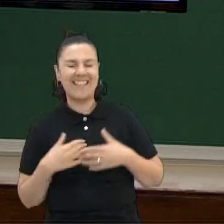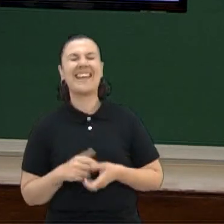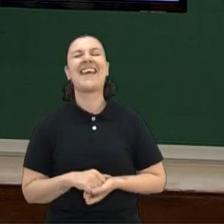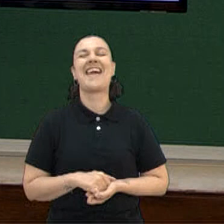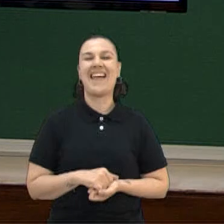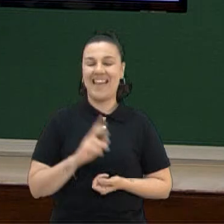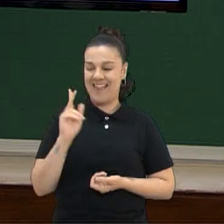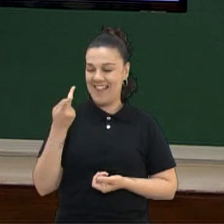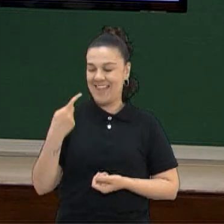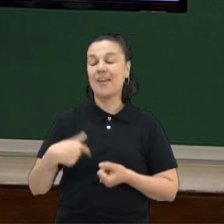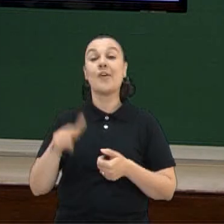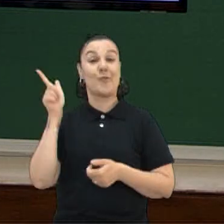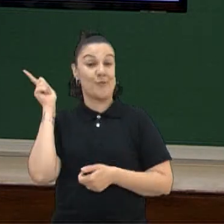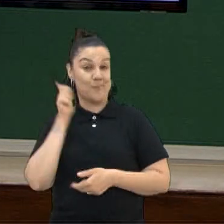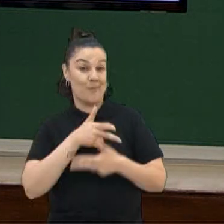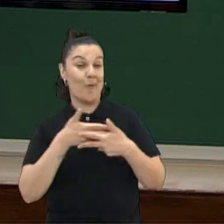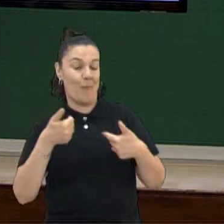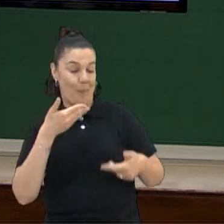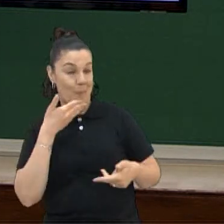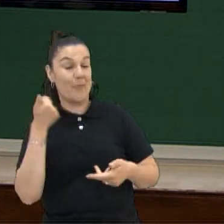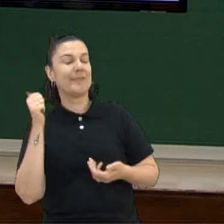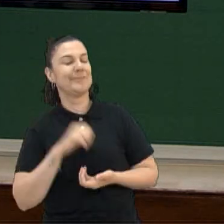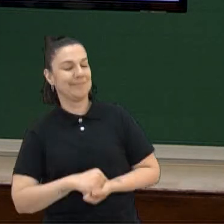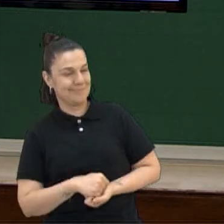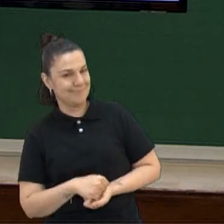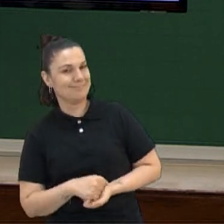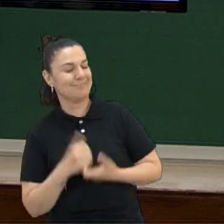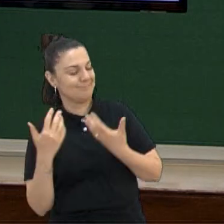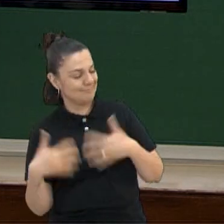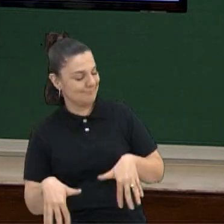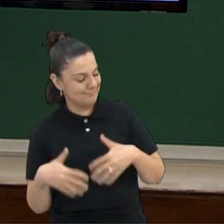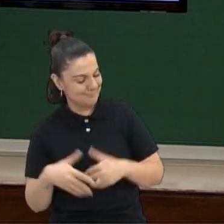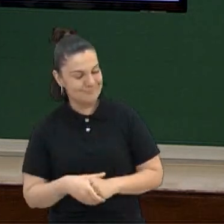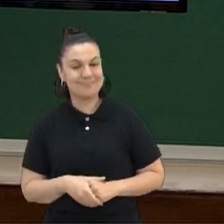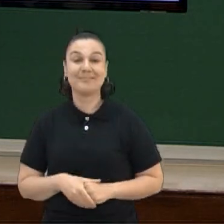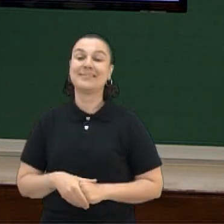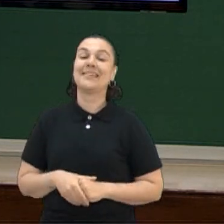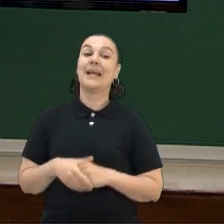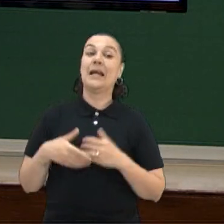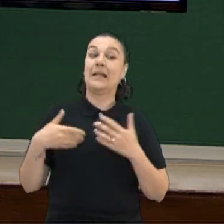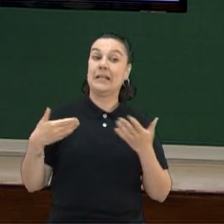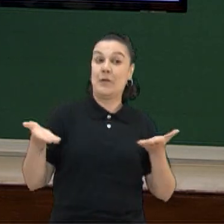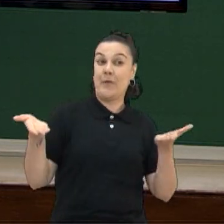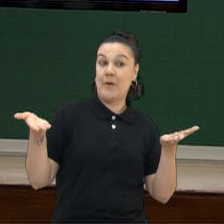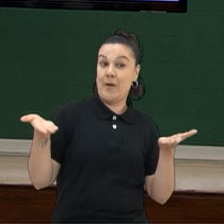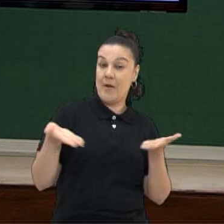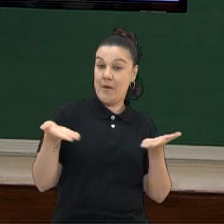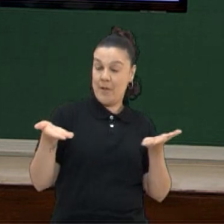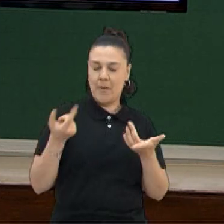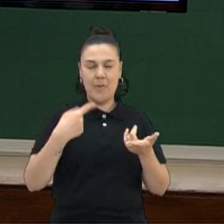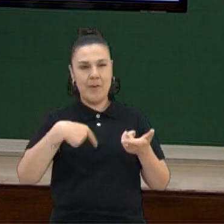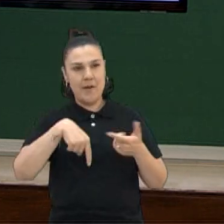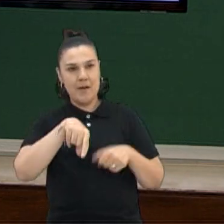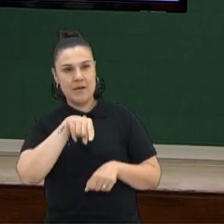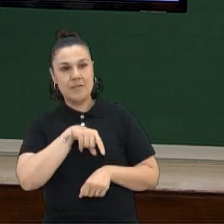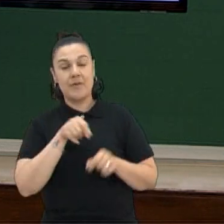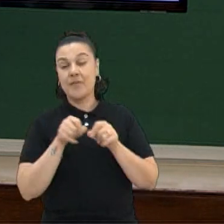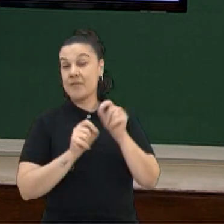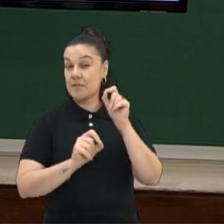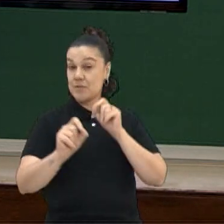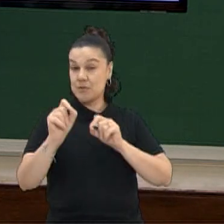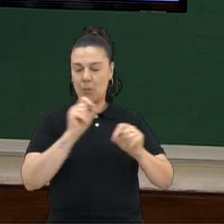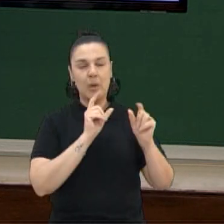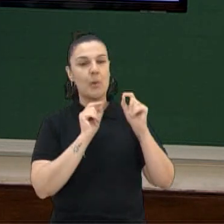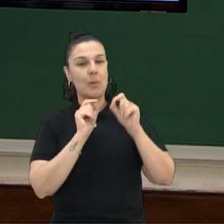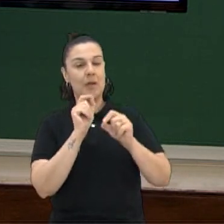O hidrogênio ganha de alguém em alguma coisa, né? Ai, meu Deus do céu. E agora, pessoal, nós vamos trabalhar com vocês